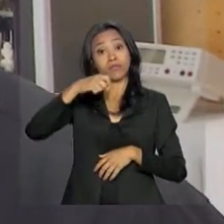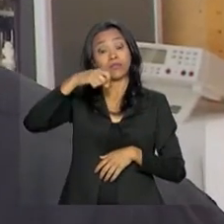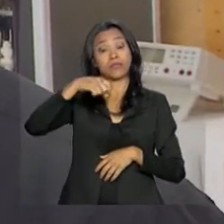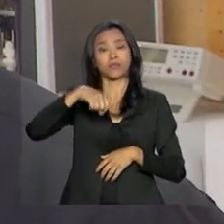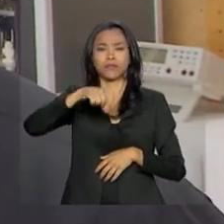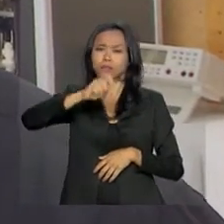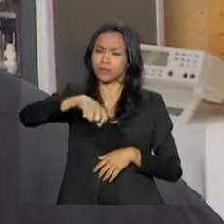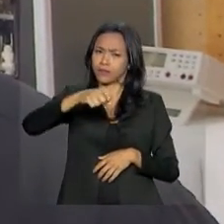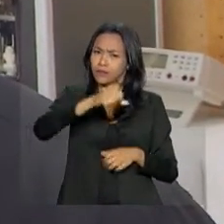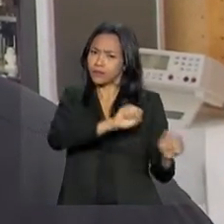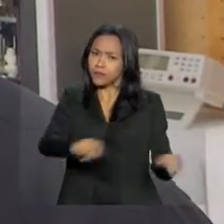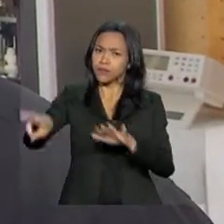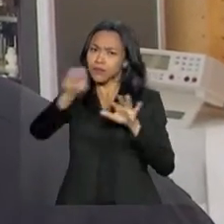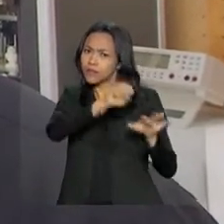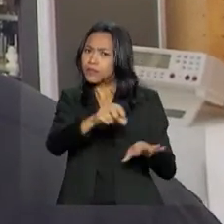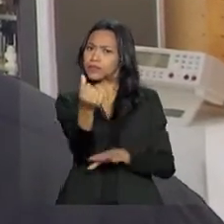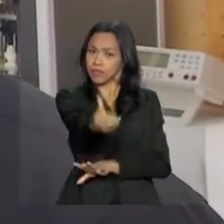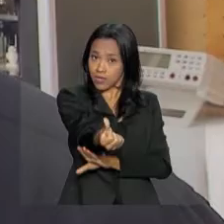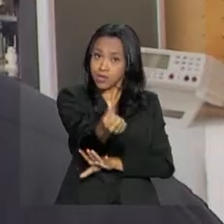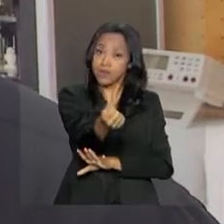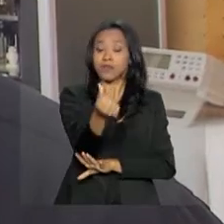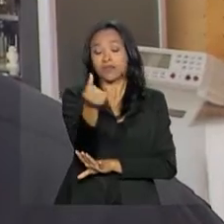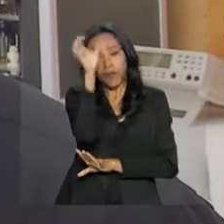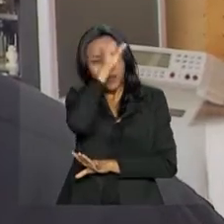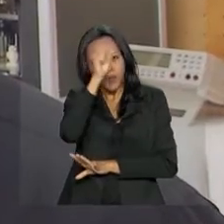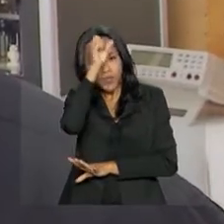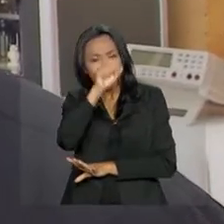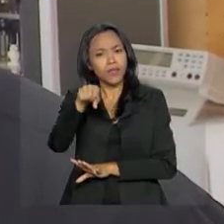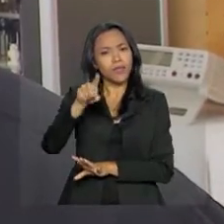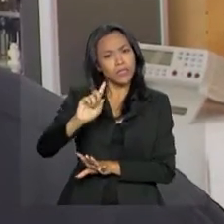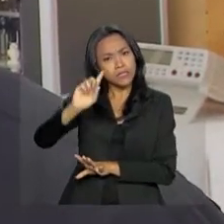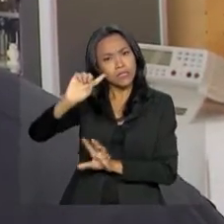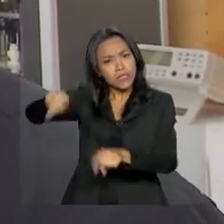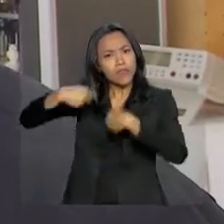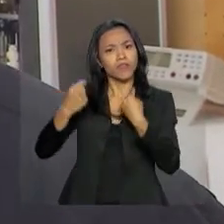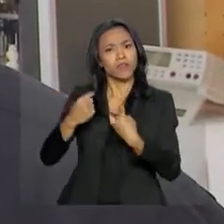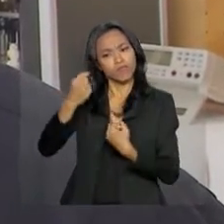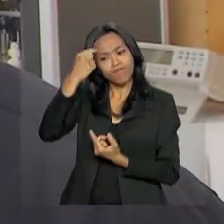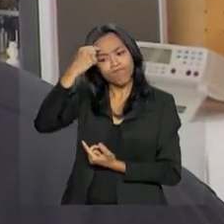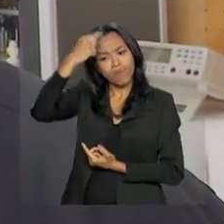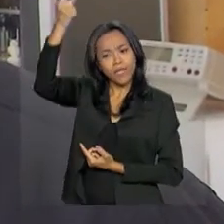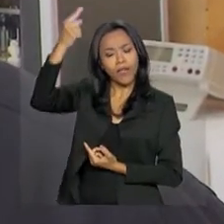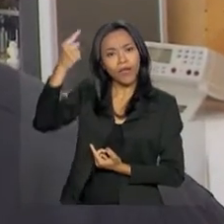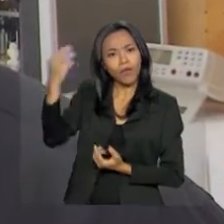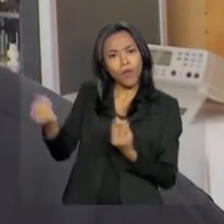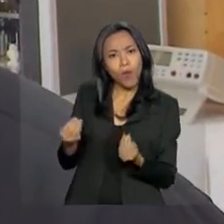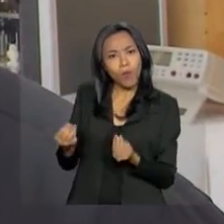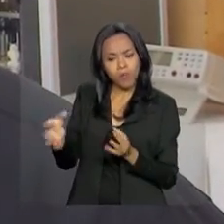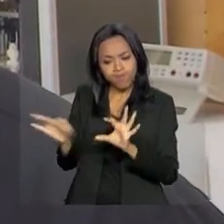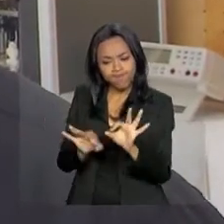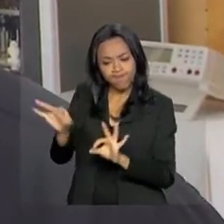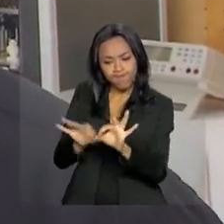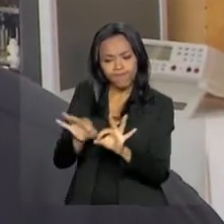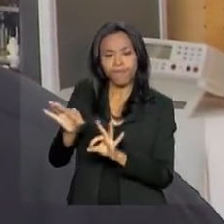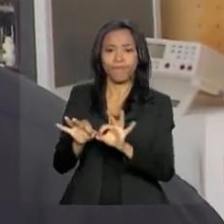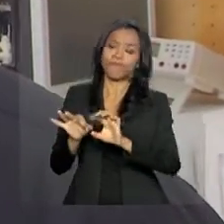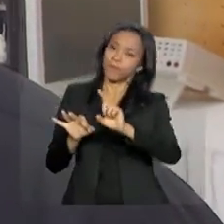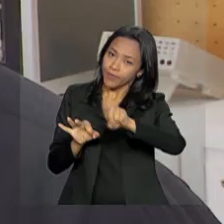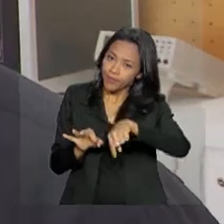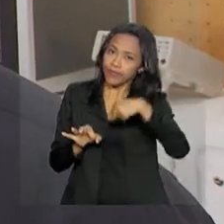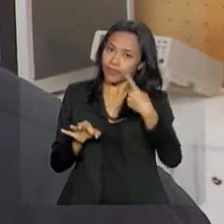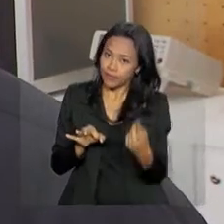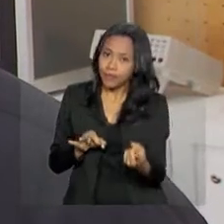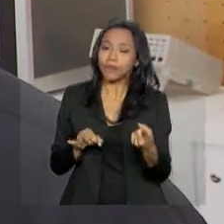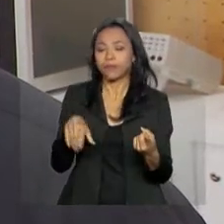onde eles terão como principal desafio desenvolver um protótipo de um aplicativo é fazendo também o uso das práticas de